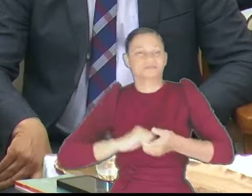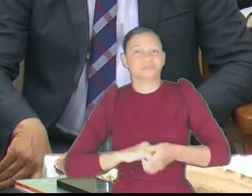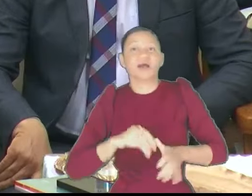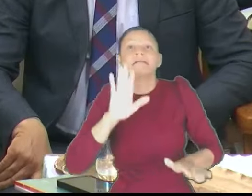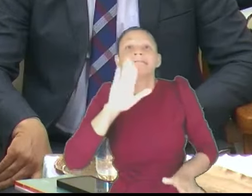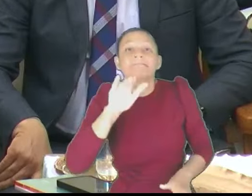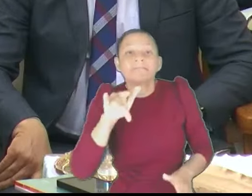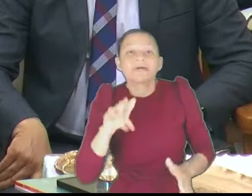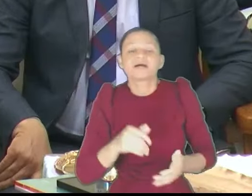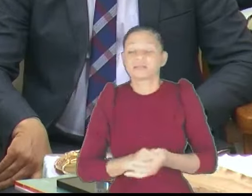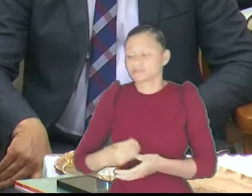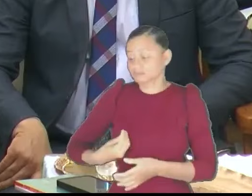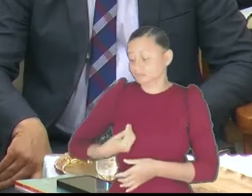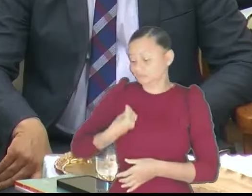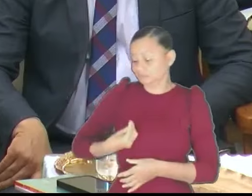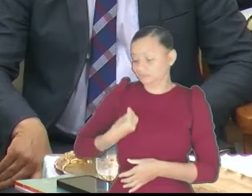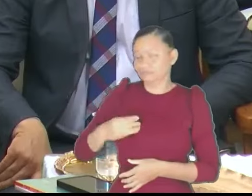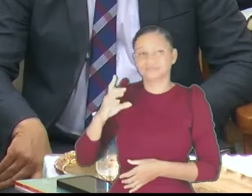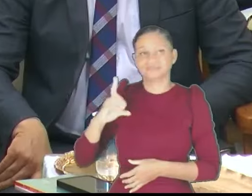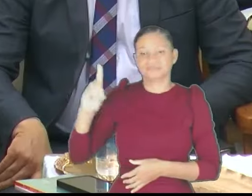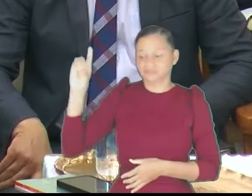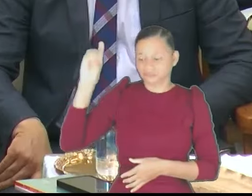e a presença dele está aqui.